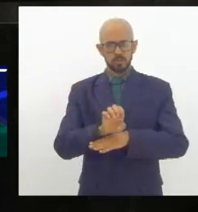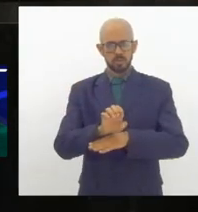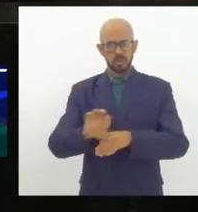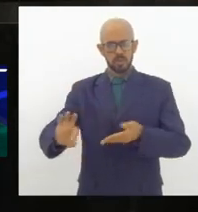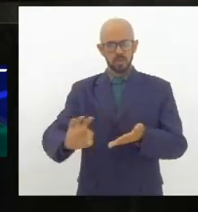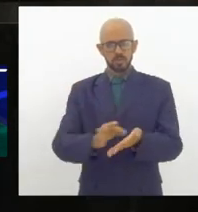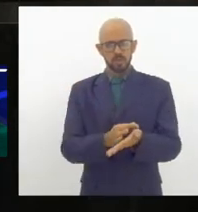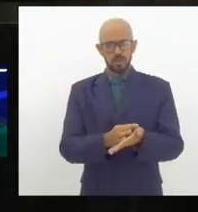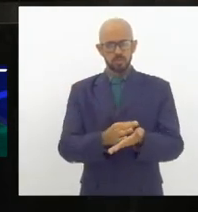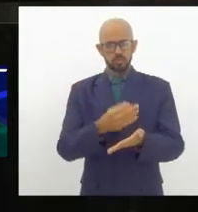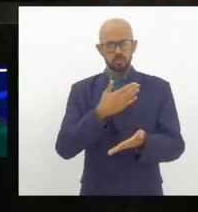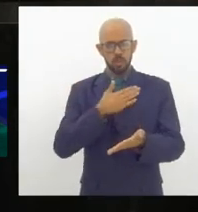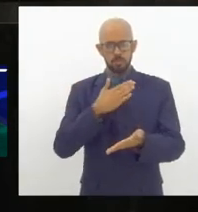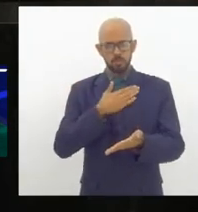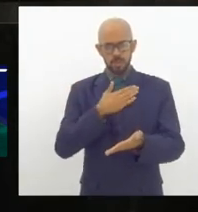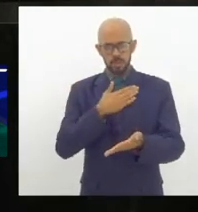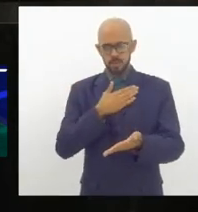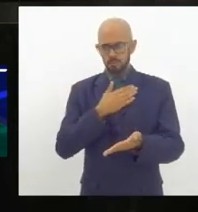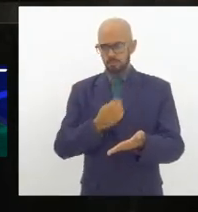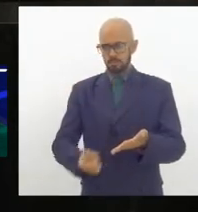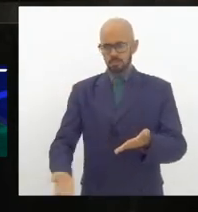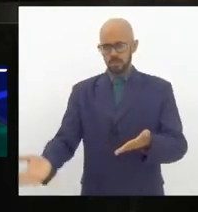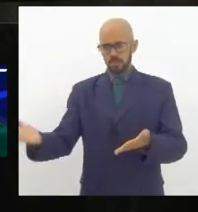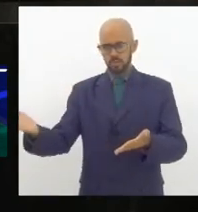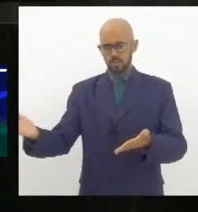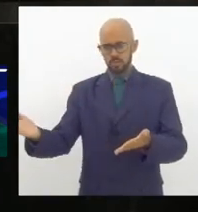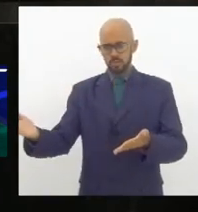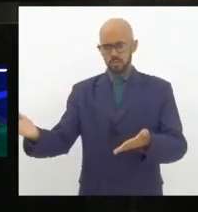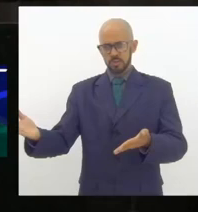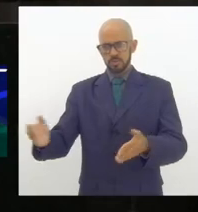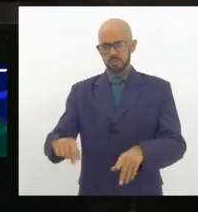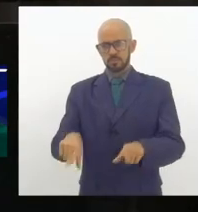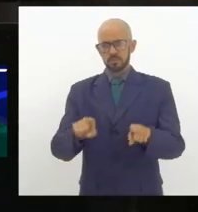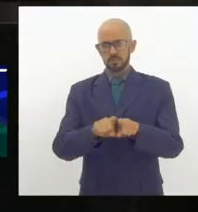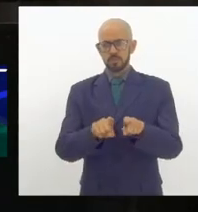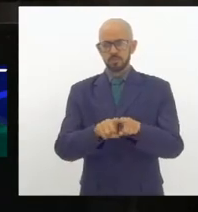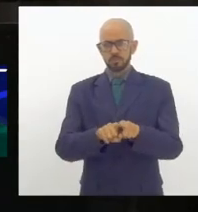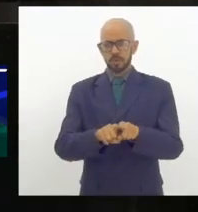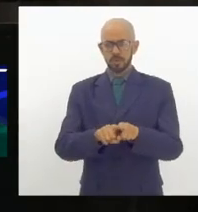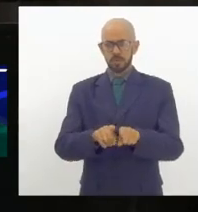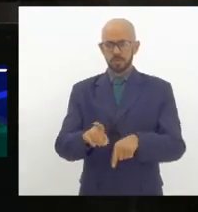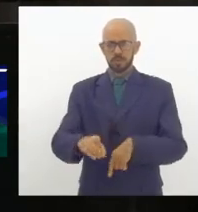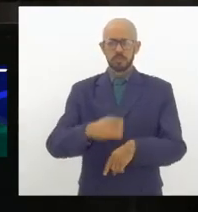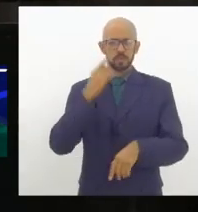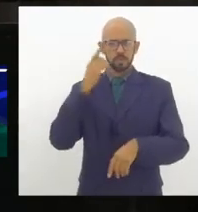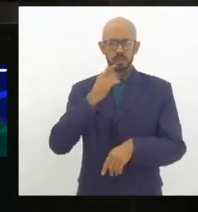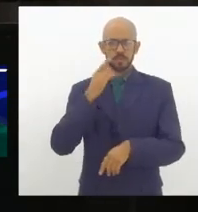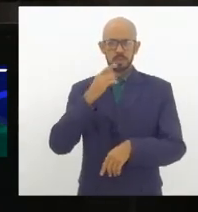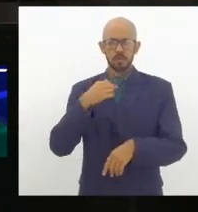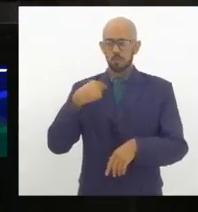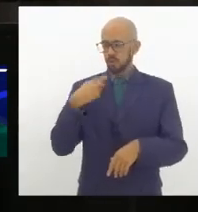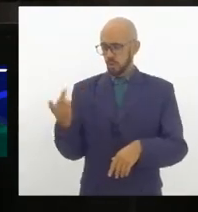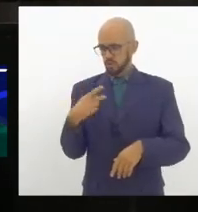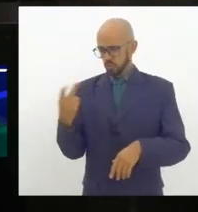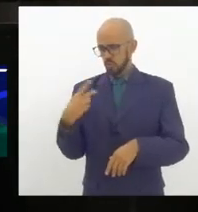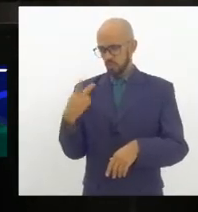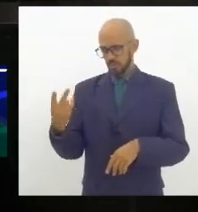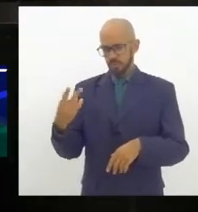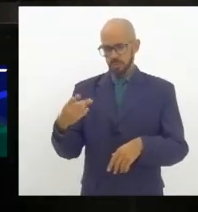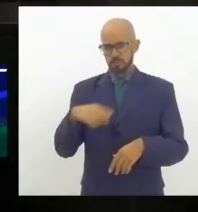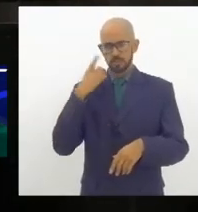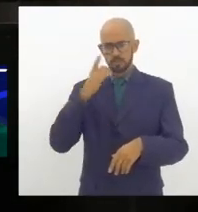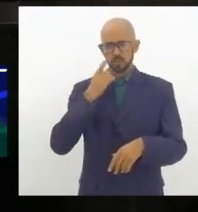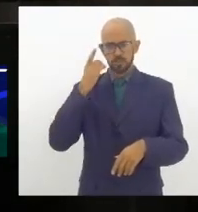por vossa excelência e pelo Deputado mim por vossa excelência e